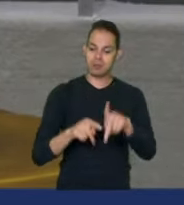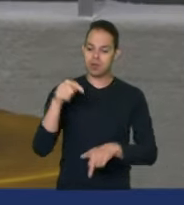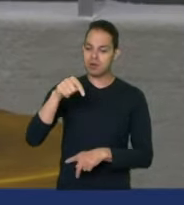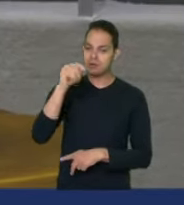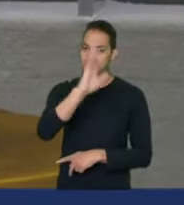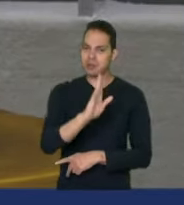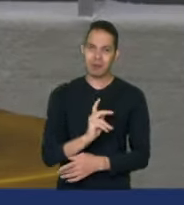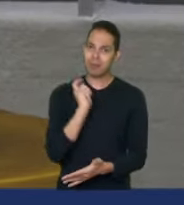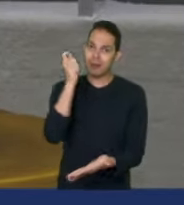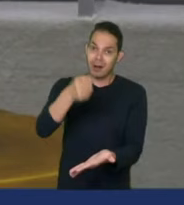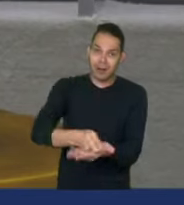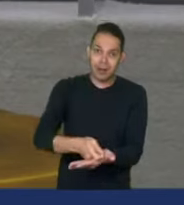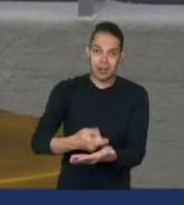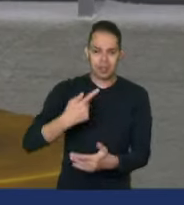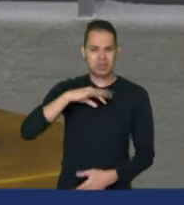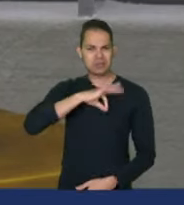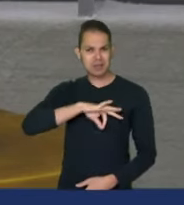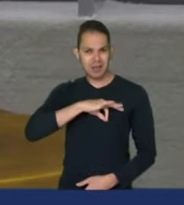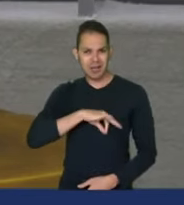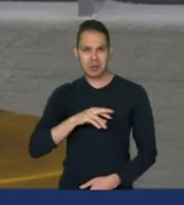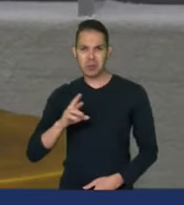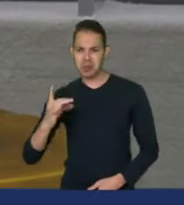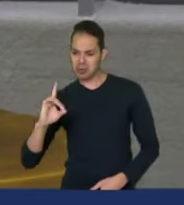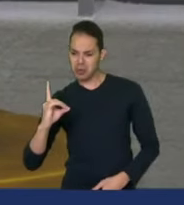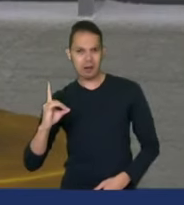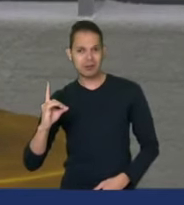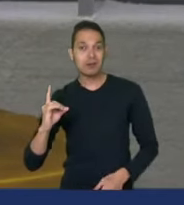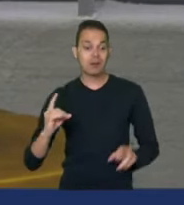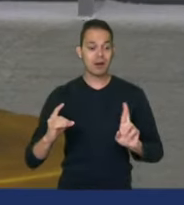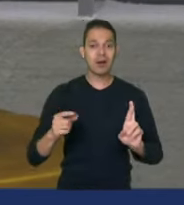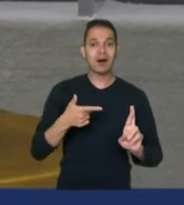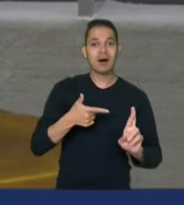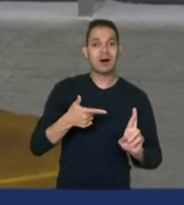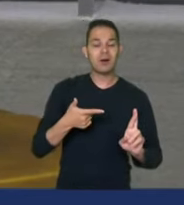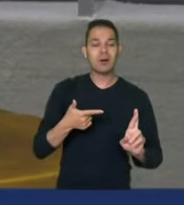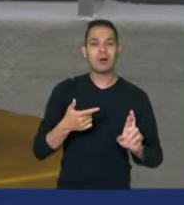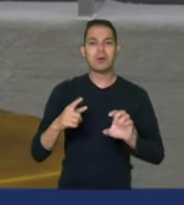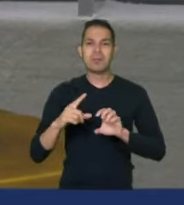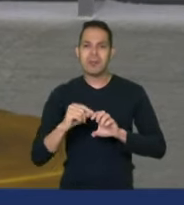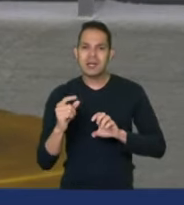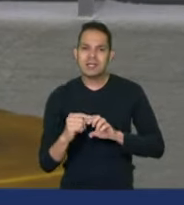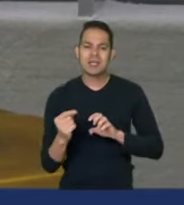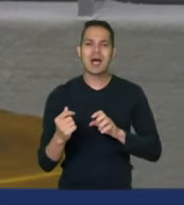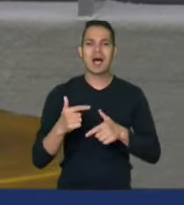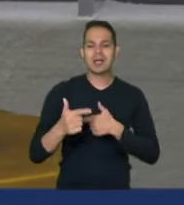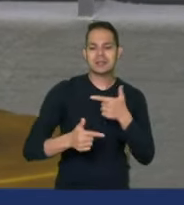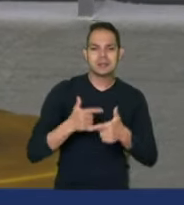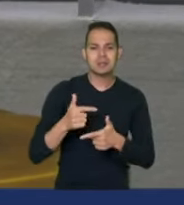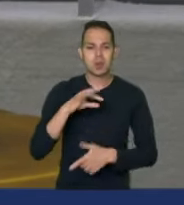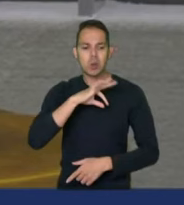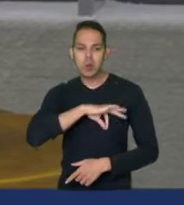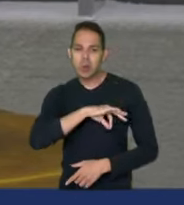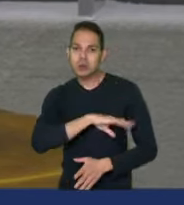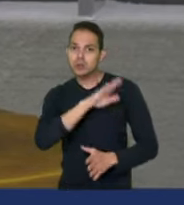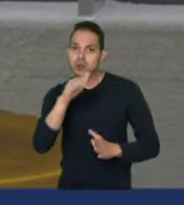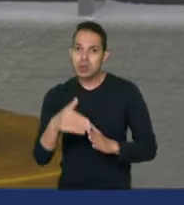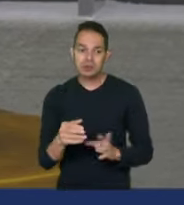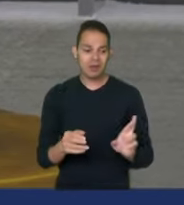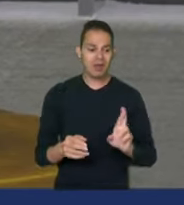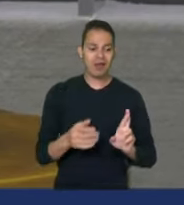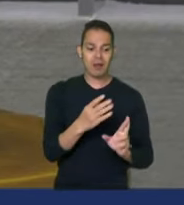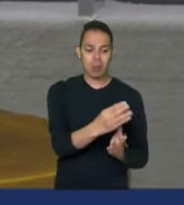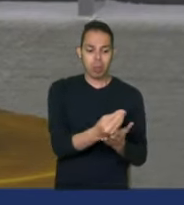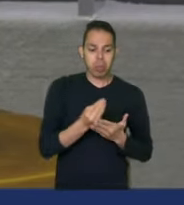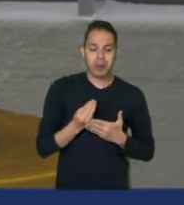não ganhamos em dólar, o nosso salário, a nossa renda, o empreendedor, o empresário, o trabalhador, o assalariado recebe em real, mas tem que